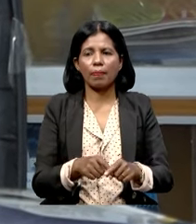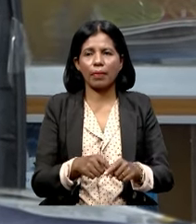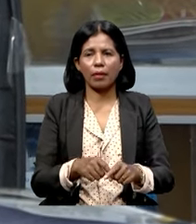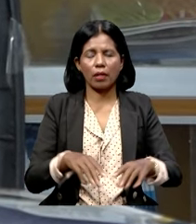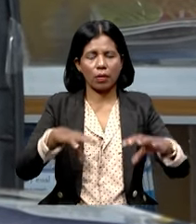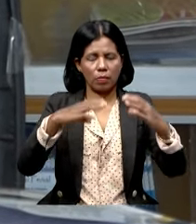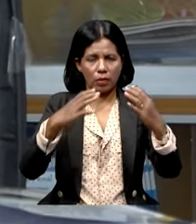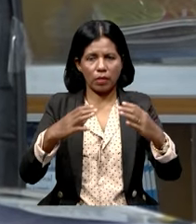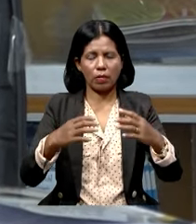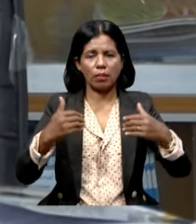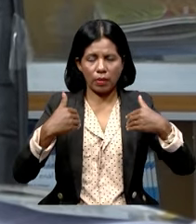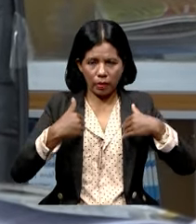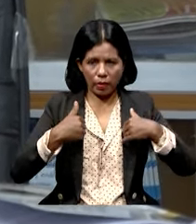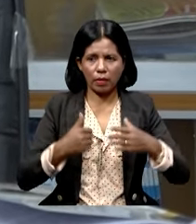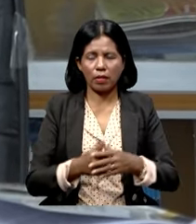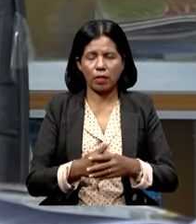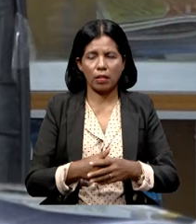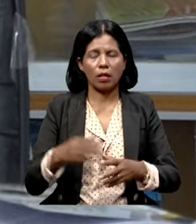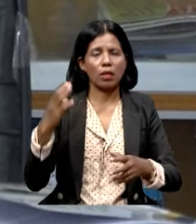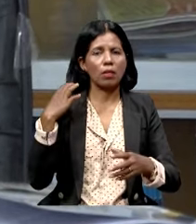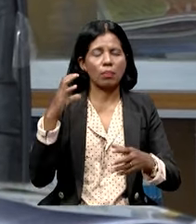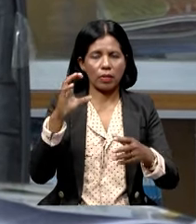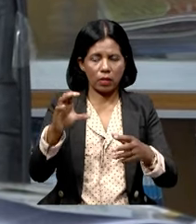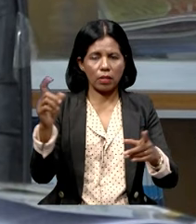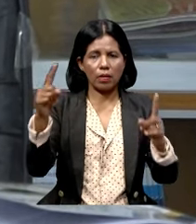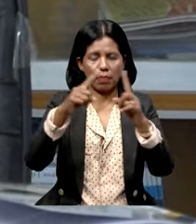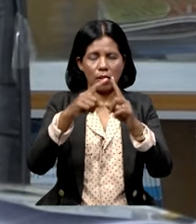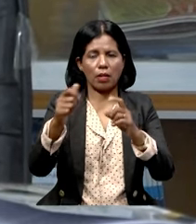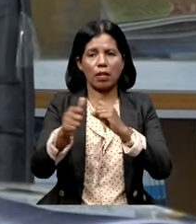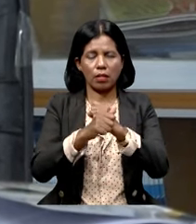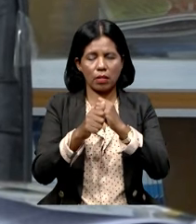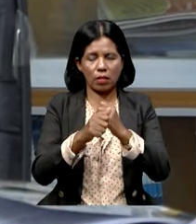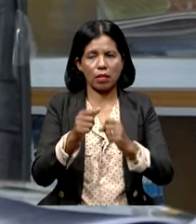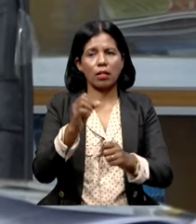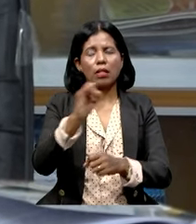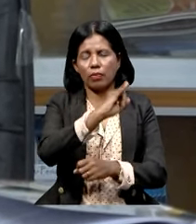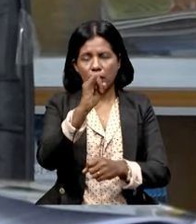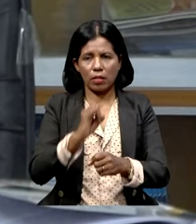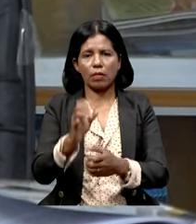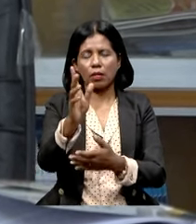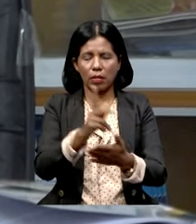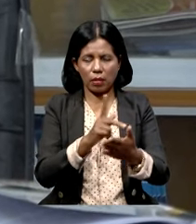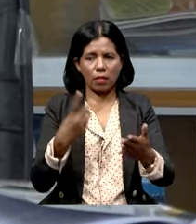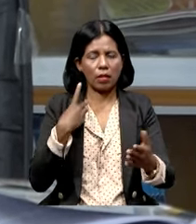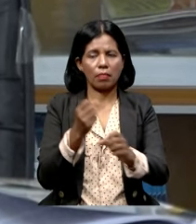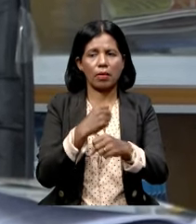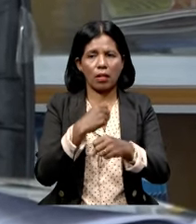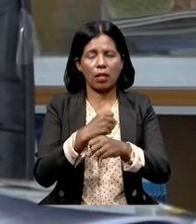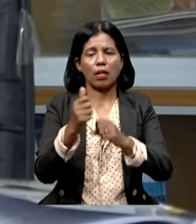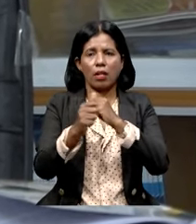Comissão neve maquia competência para ação prevenção e investigação criminal, a minha locação